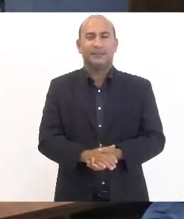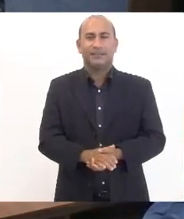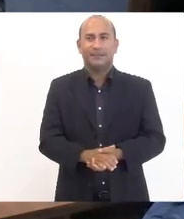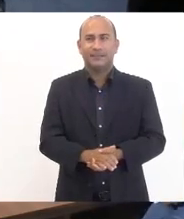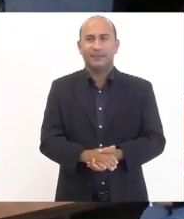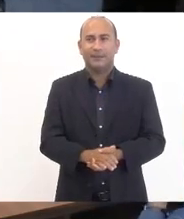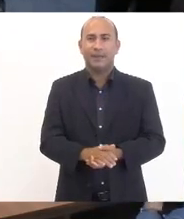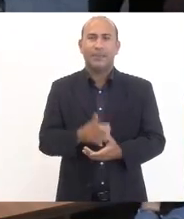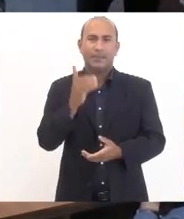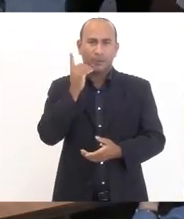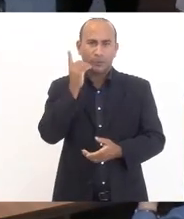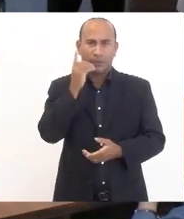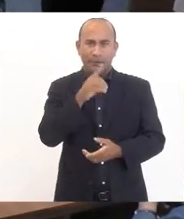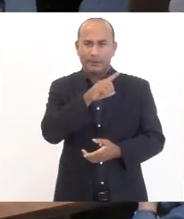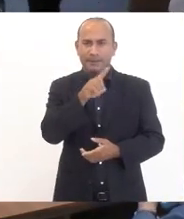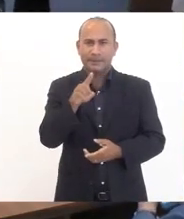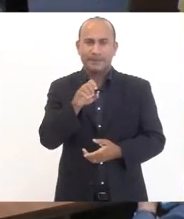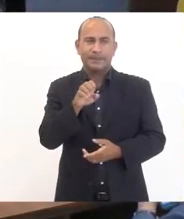Deputada Zeidan.